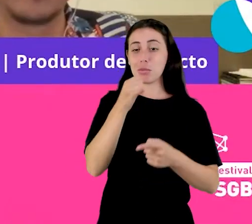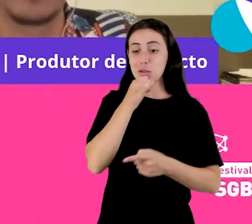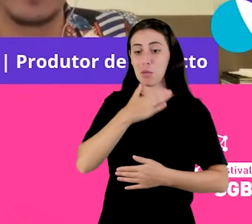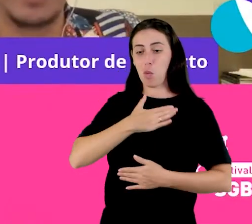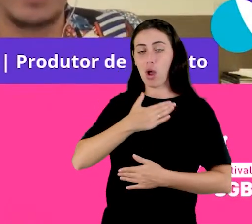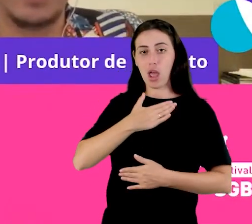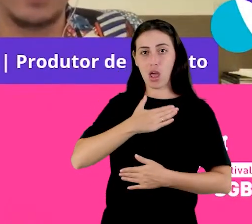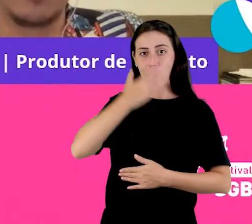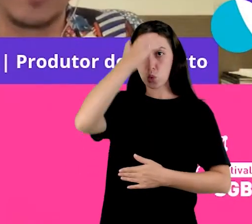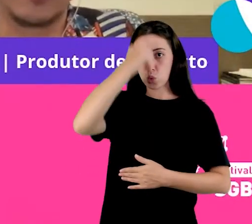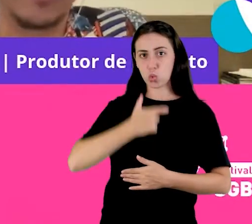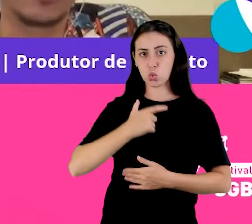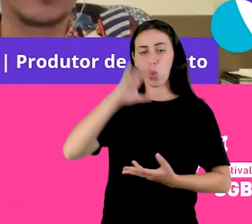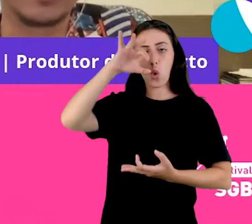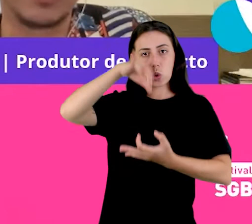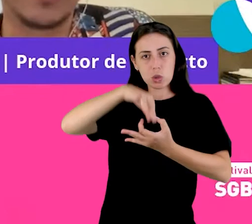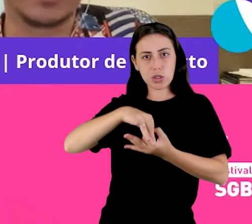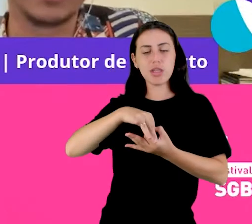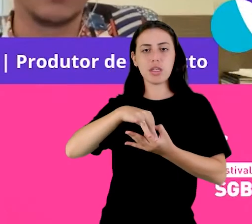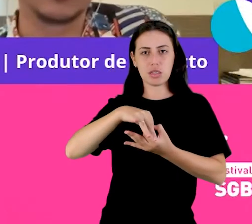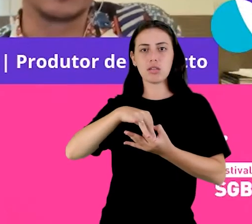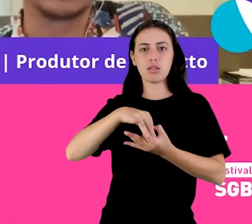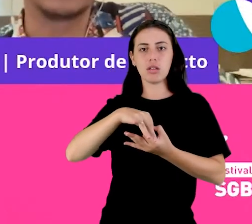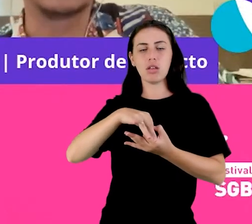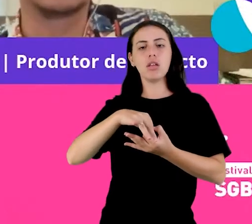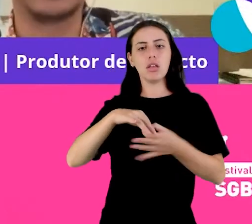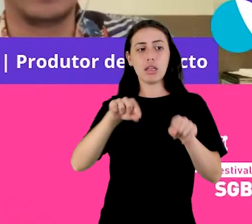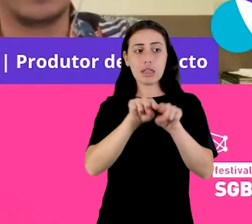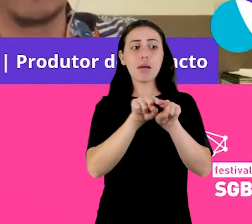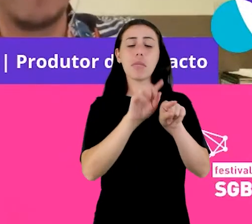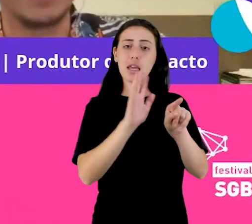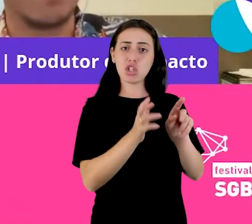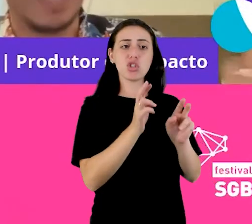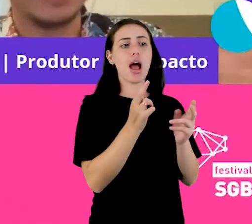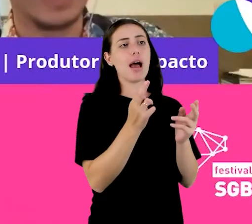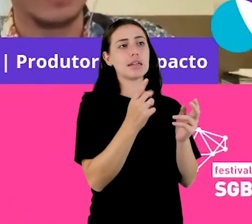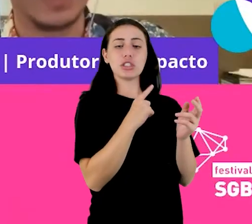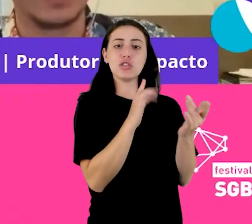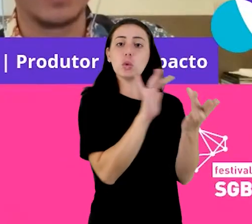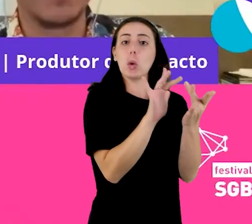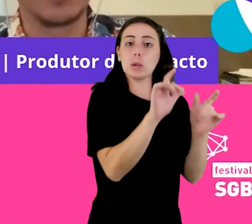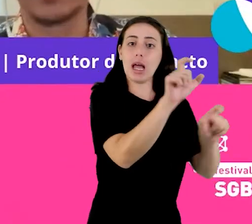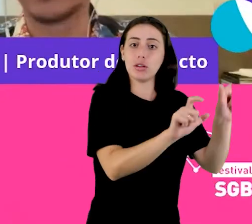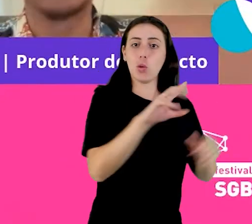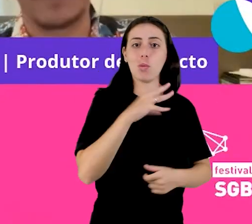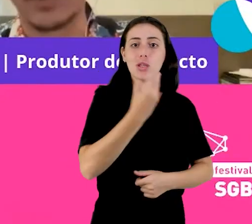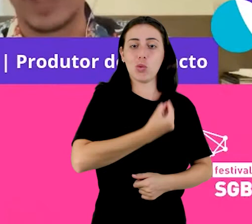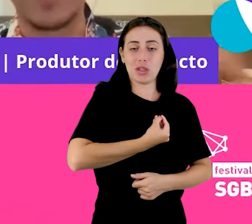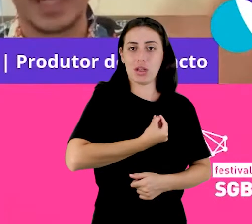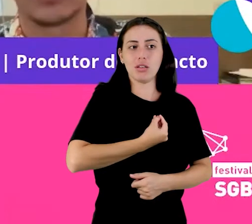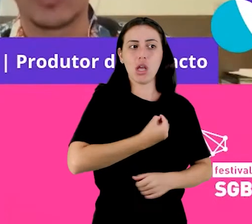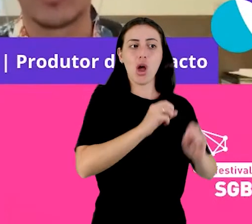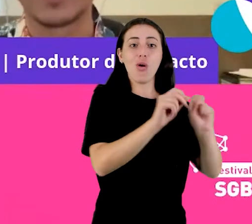entender. Porque uma outra coisa muito importante que eu, enquanto pessoa cis, aprendi mais ainda, né? Porque eu há